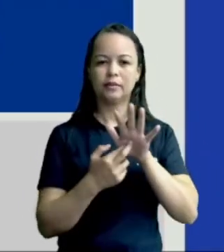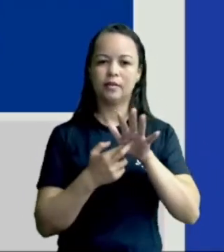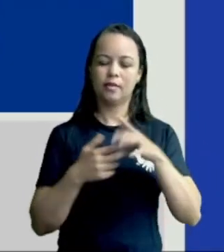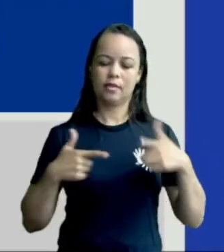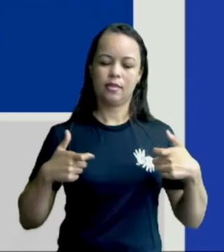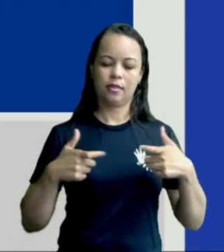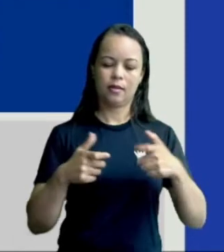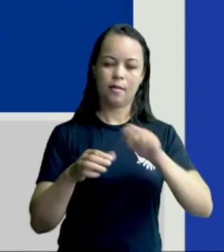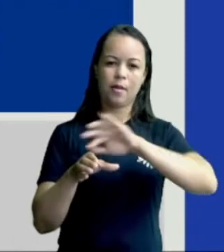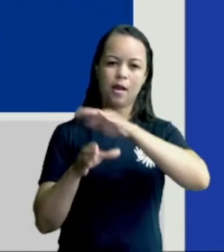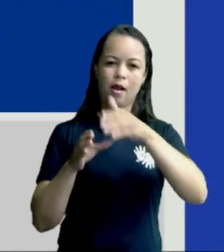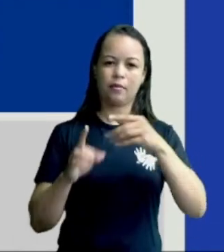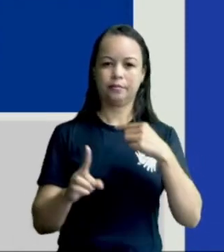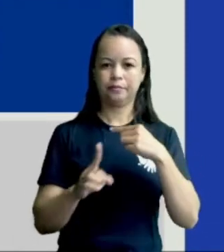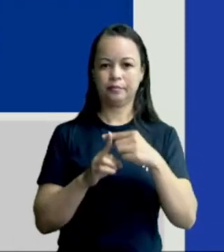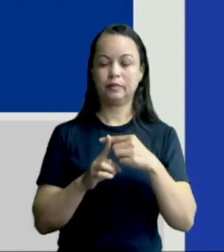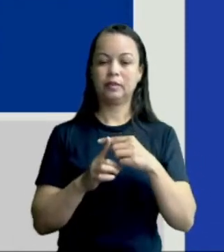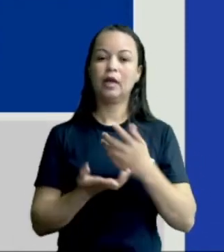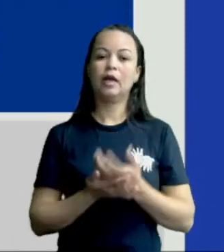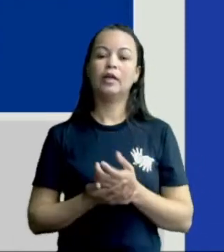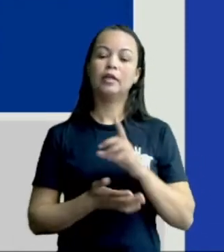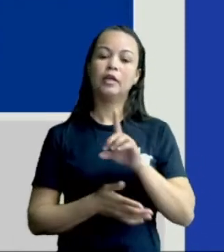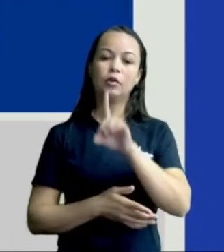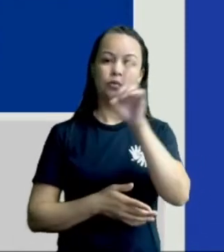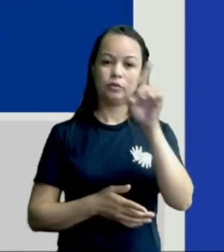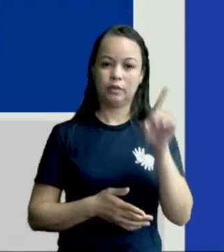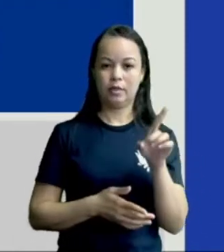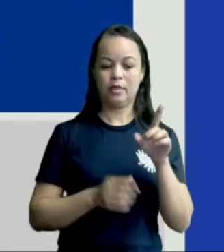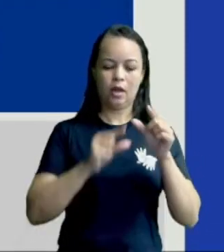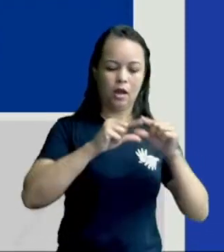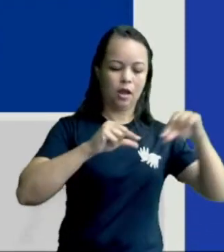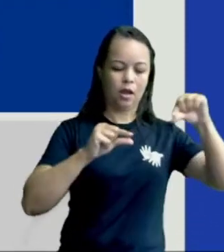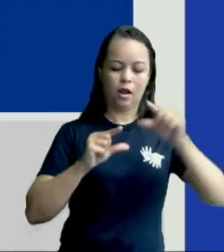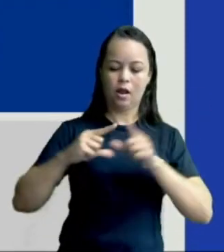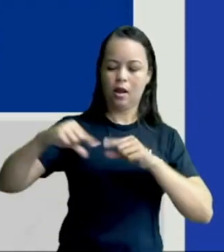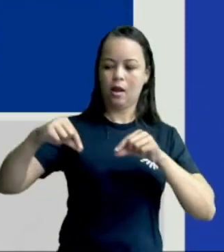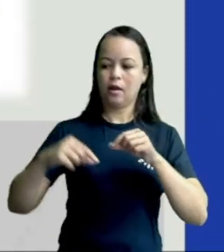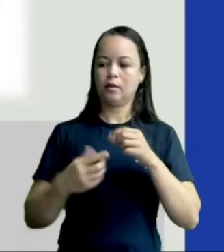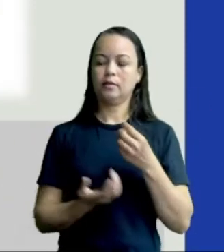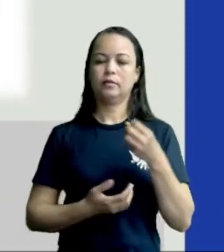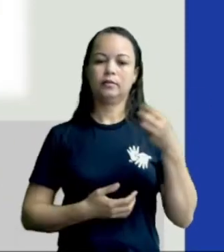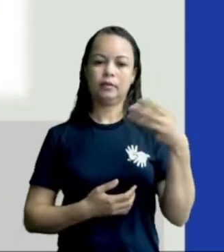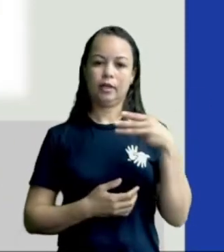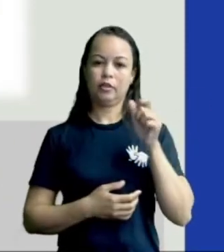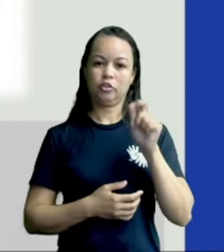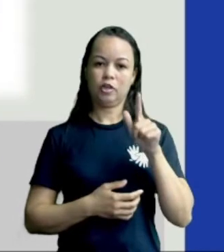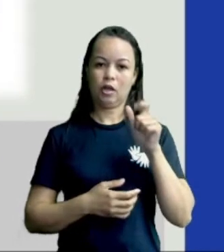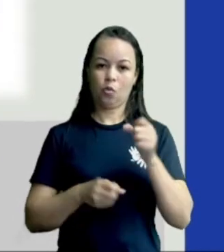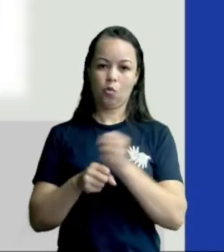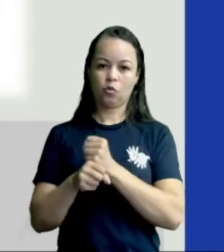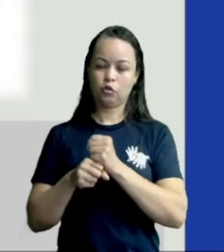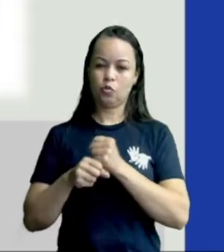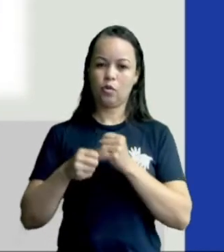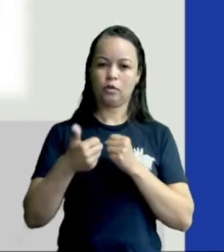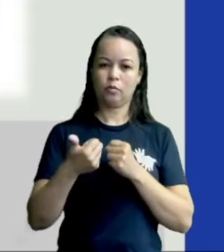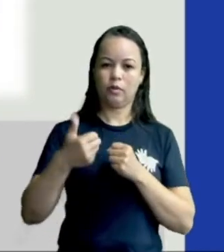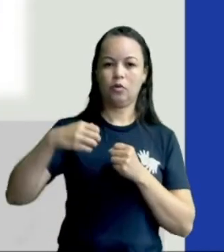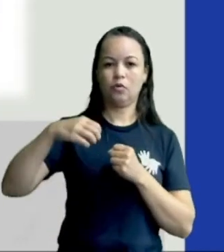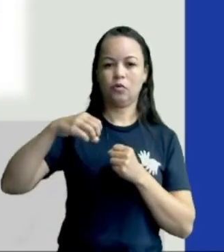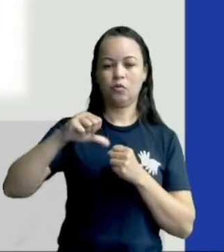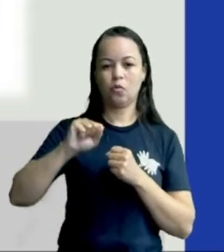aqui embaixo, 3 de agosto, que foi a data da batalha. O